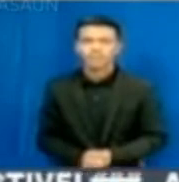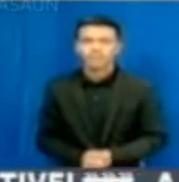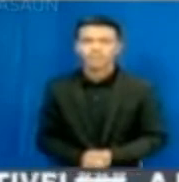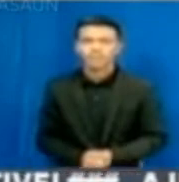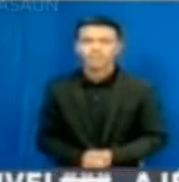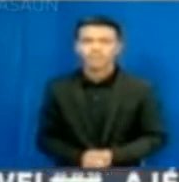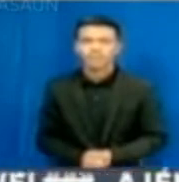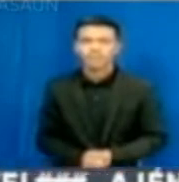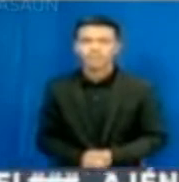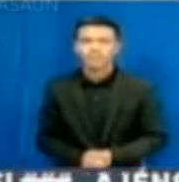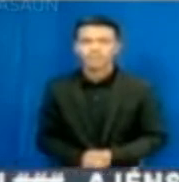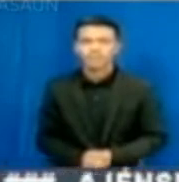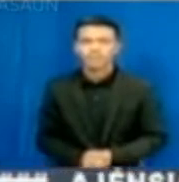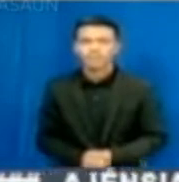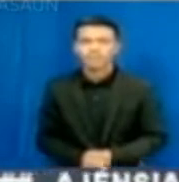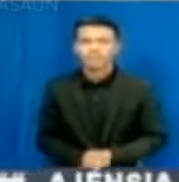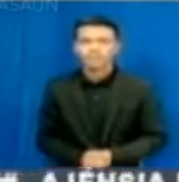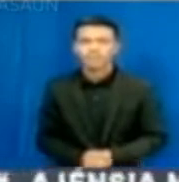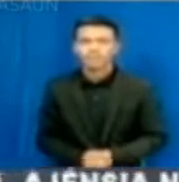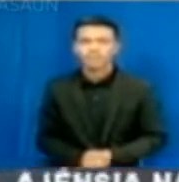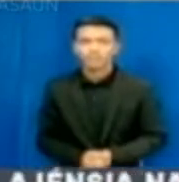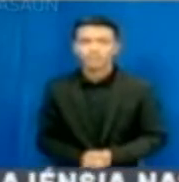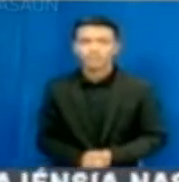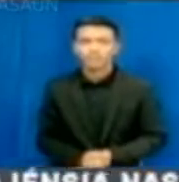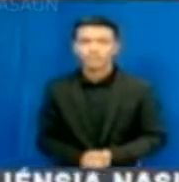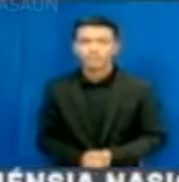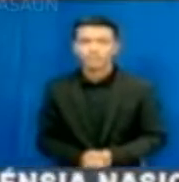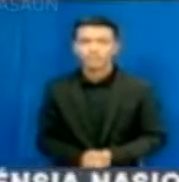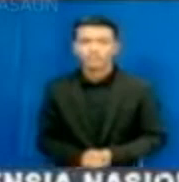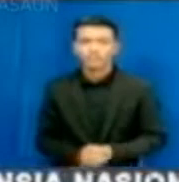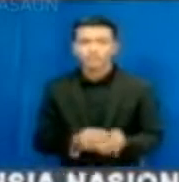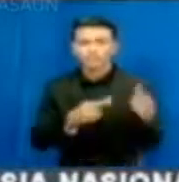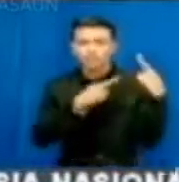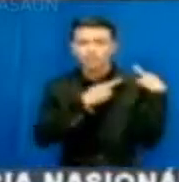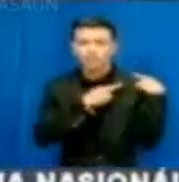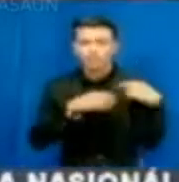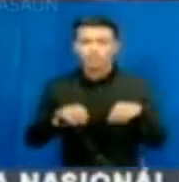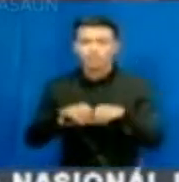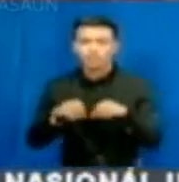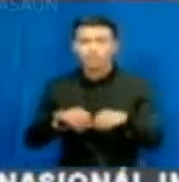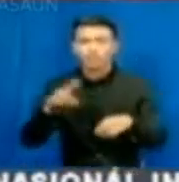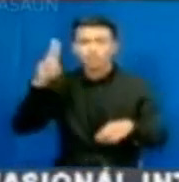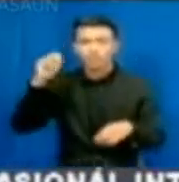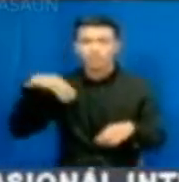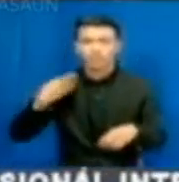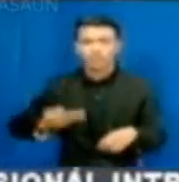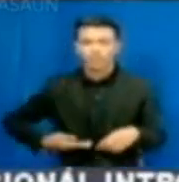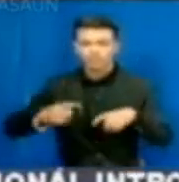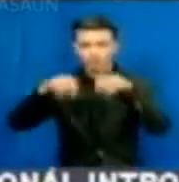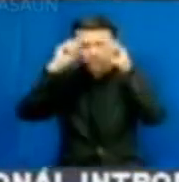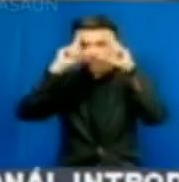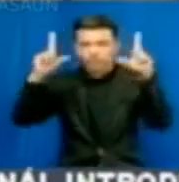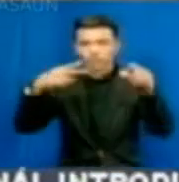autonomy, decision-making and participation in public life. Responsável organismo feto Nações Unidas e Timor-Leste na